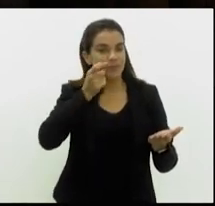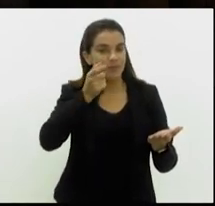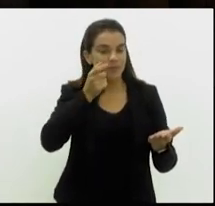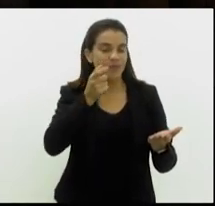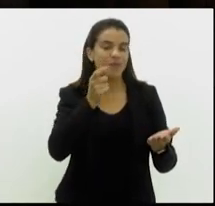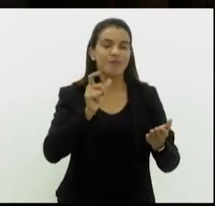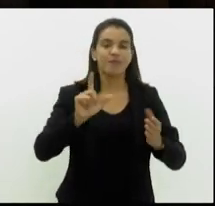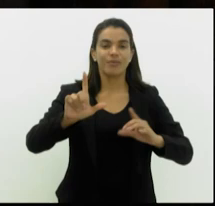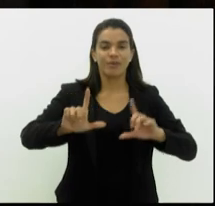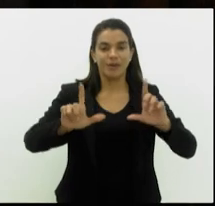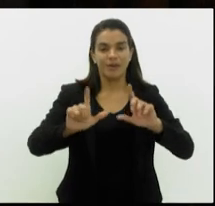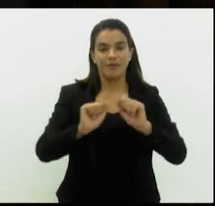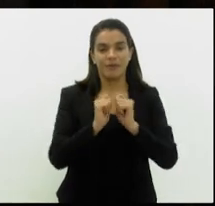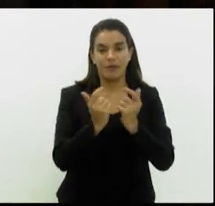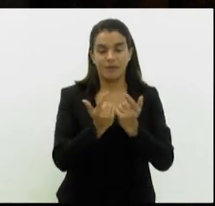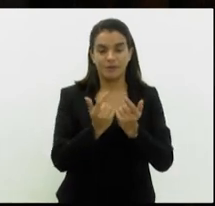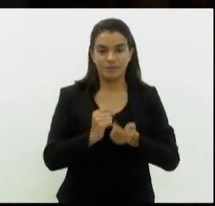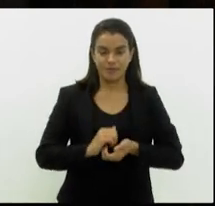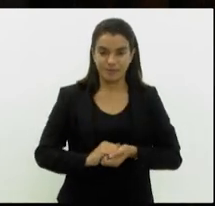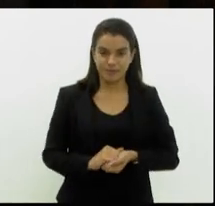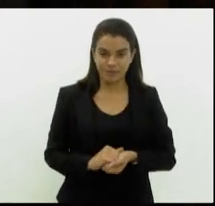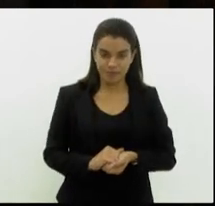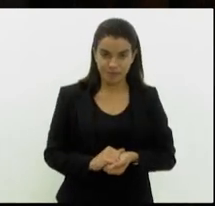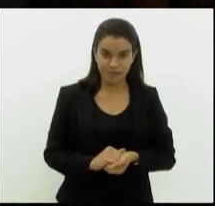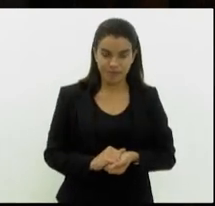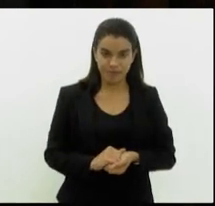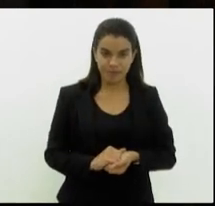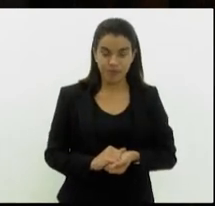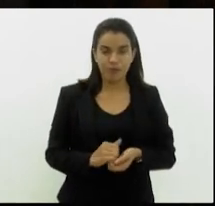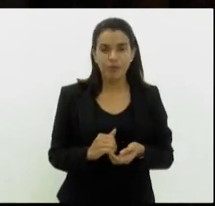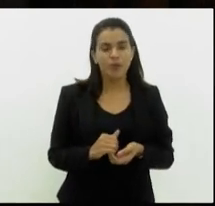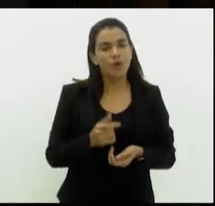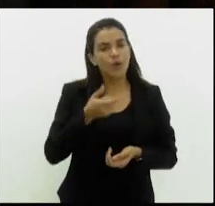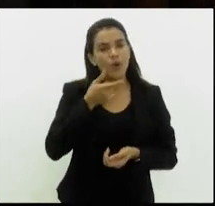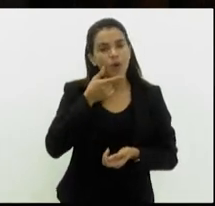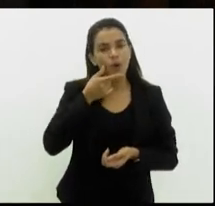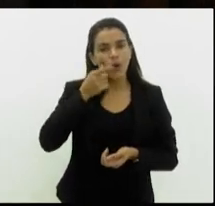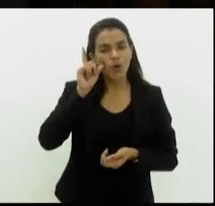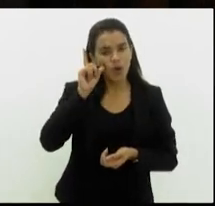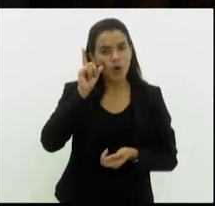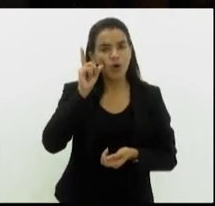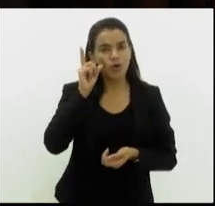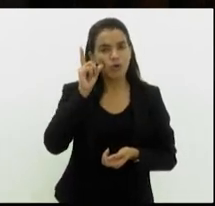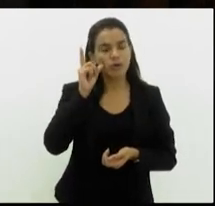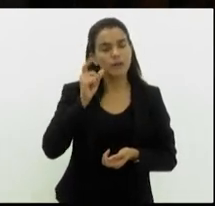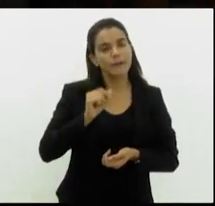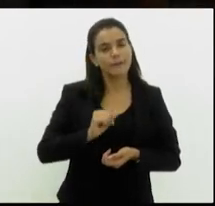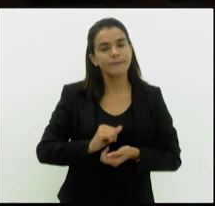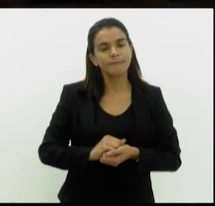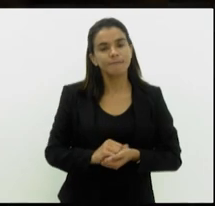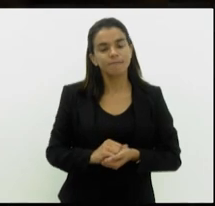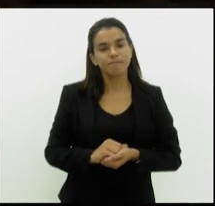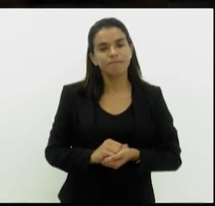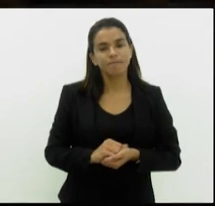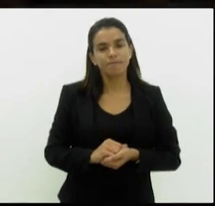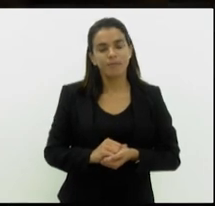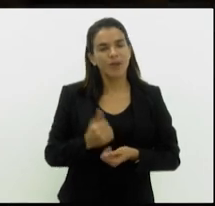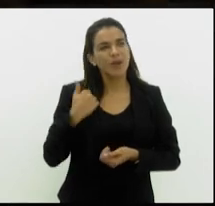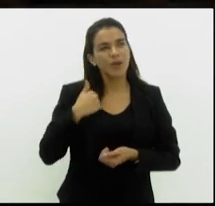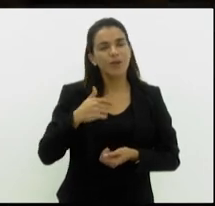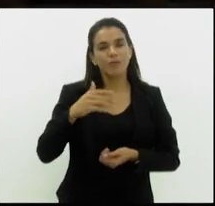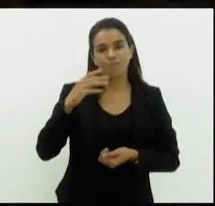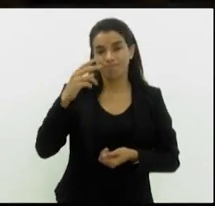telespectadores da TV Alerj. No dia de ontem, senhor presidente, salvo erro de memória,